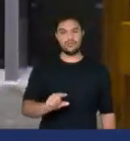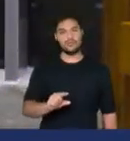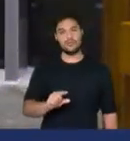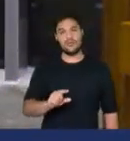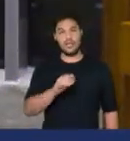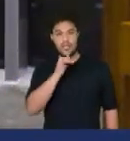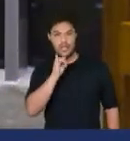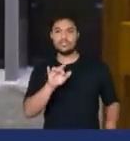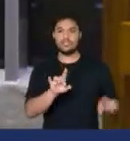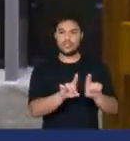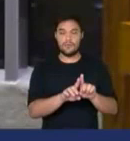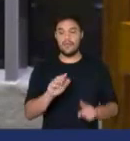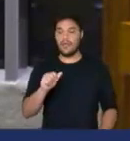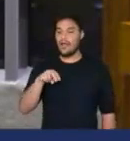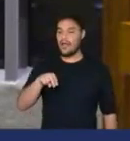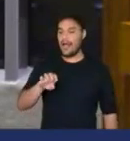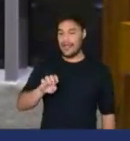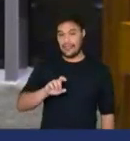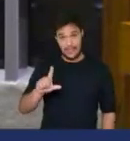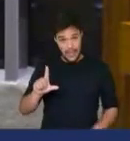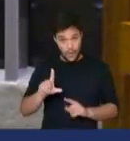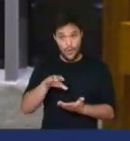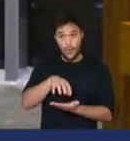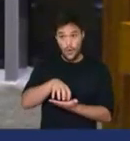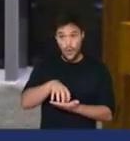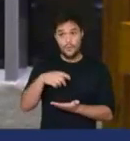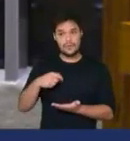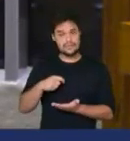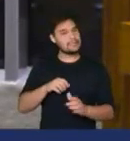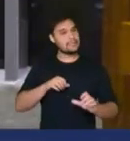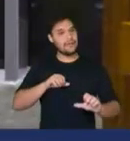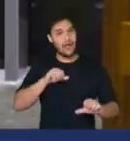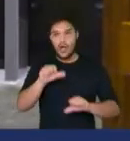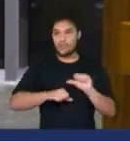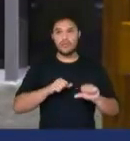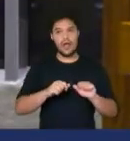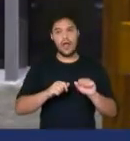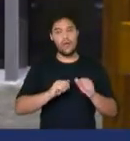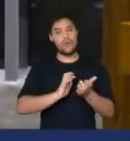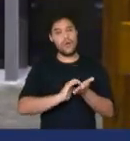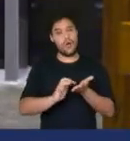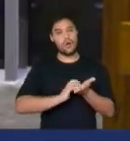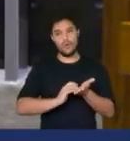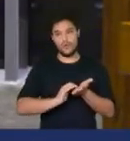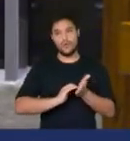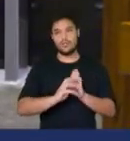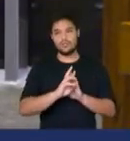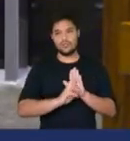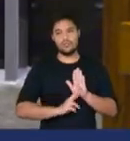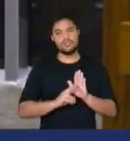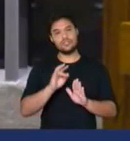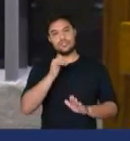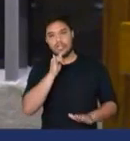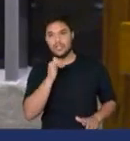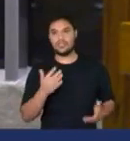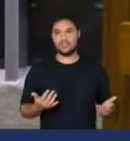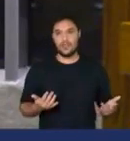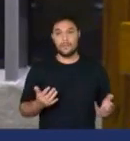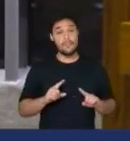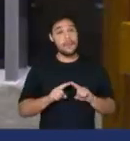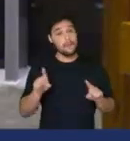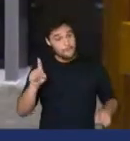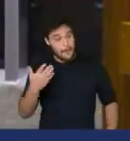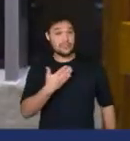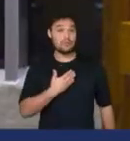energia elétrica. Aliás, a ANEEL deveria rever a formação de preços das empresas de energia. Isso que tem que ser feito, mas